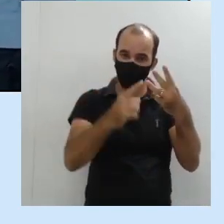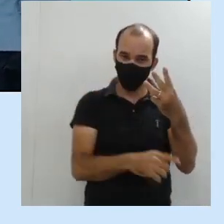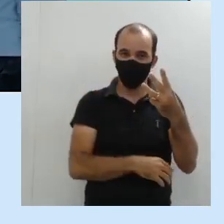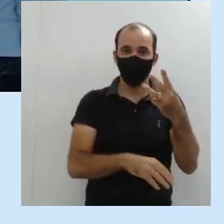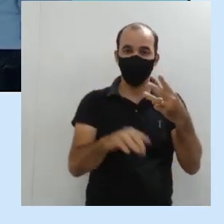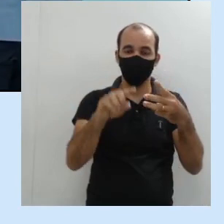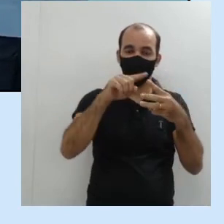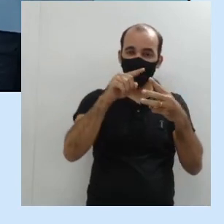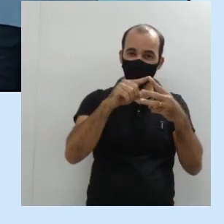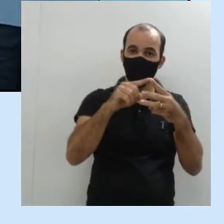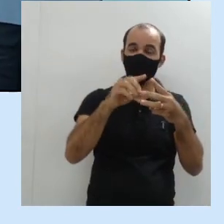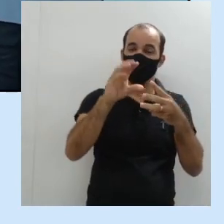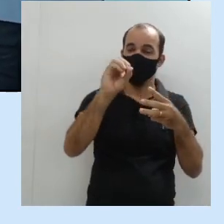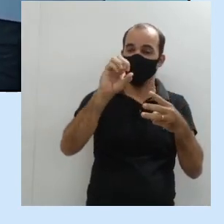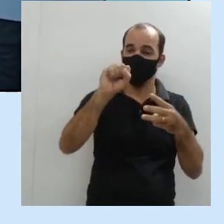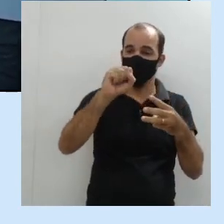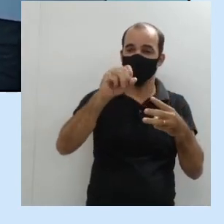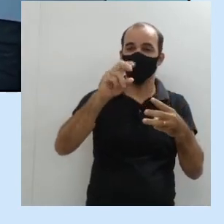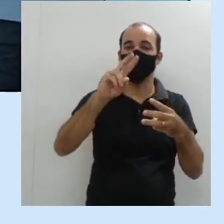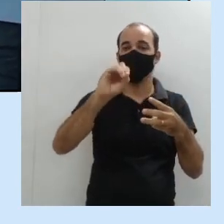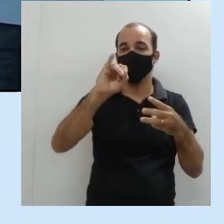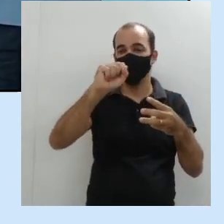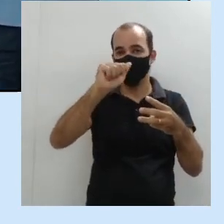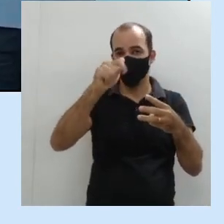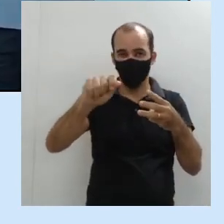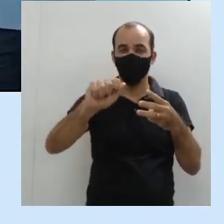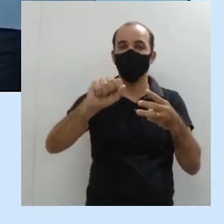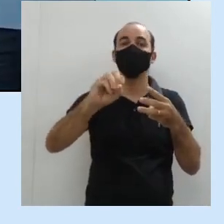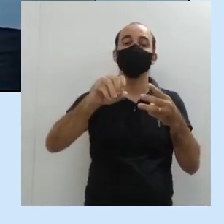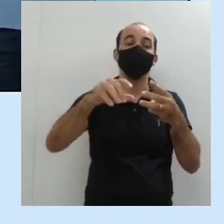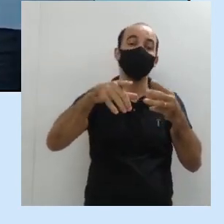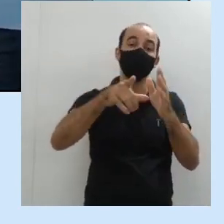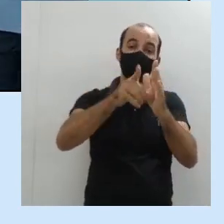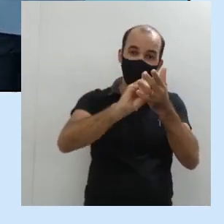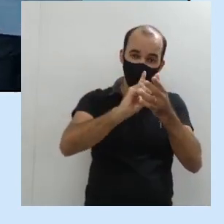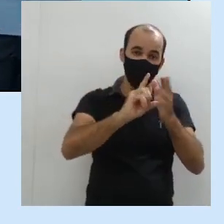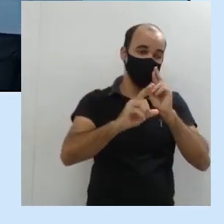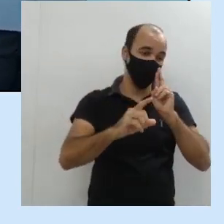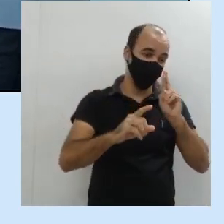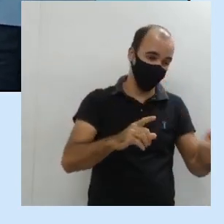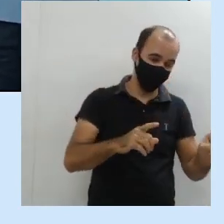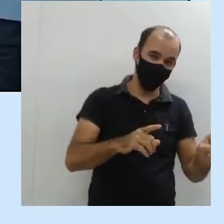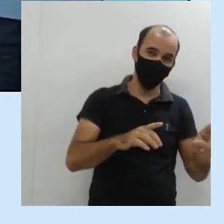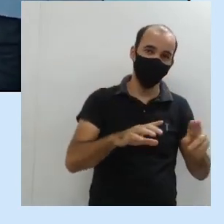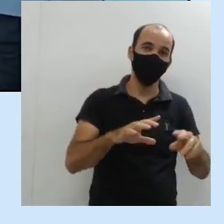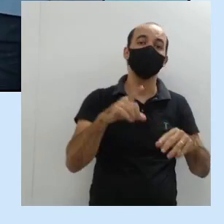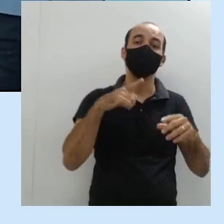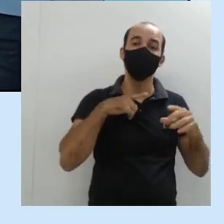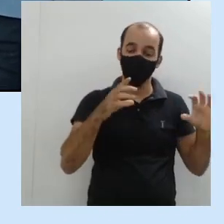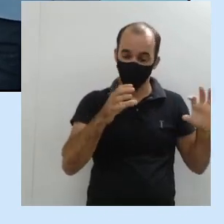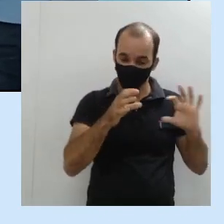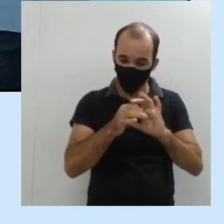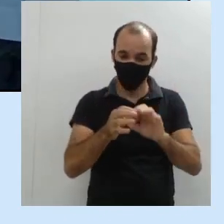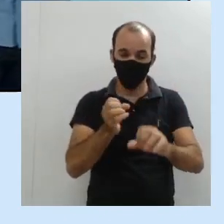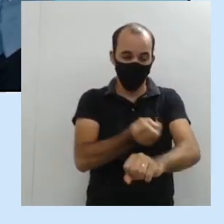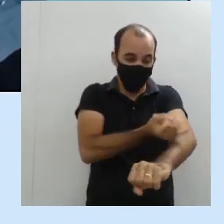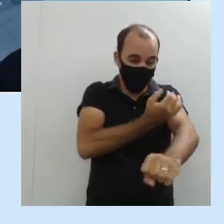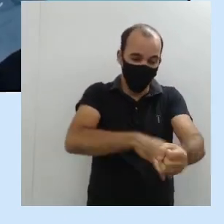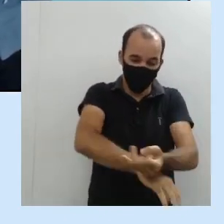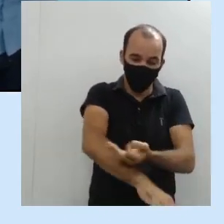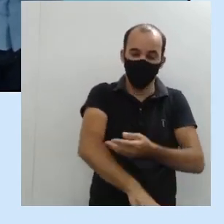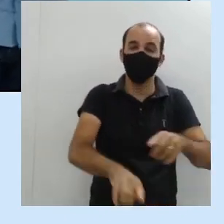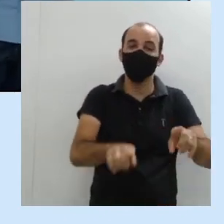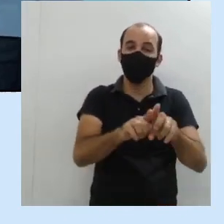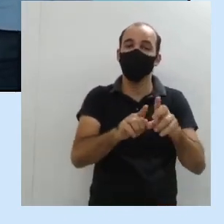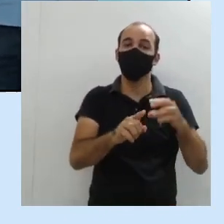Cosmovisão vem antes da razão. Envolve nossas emoções, as nossas experiências e envolve a forma como